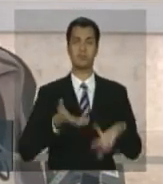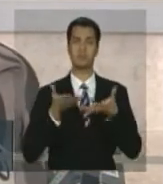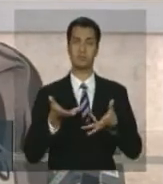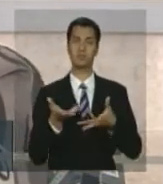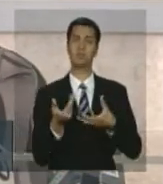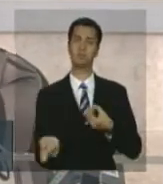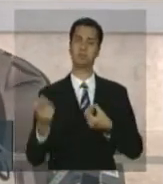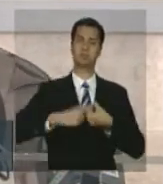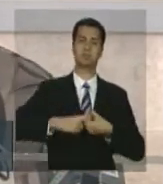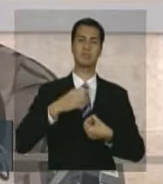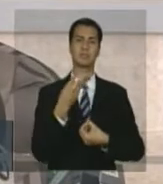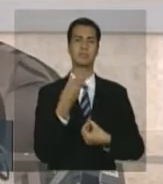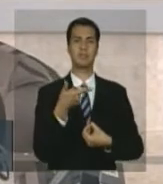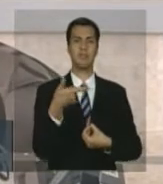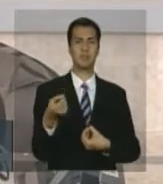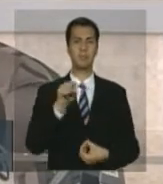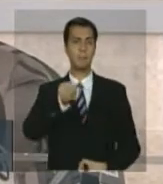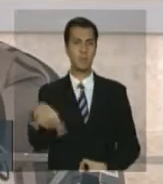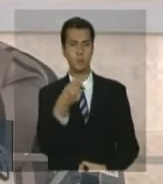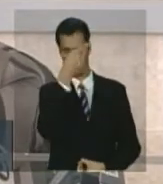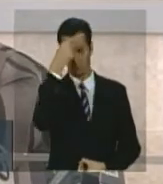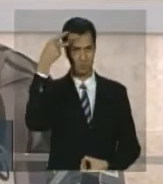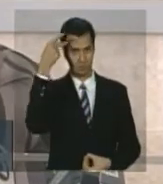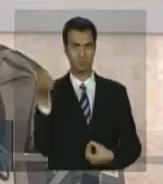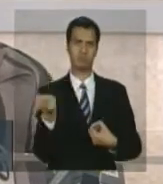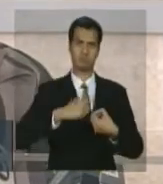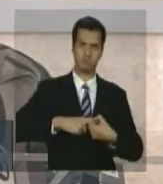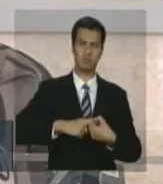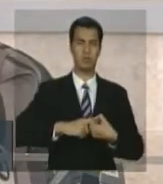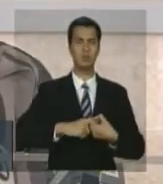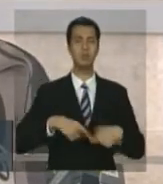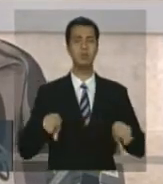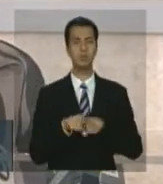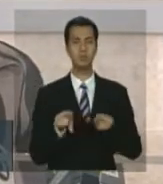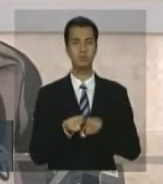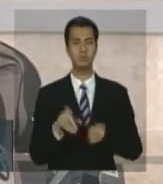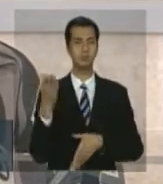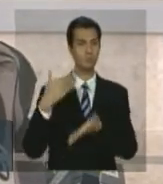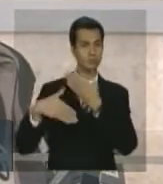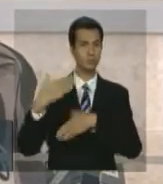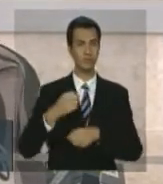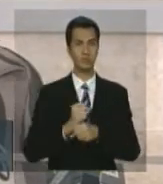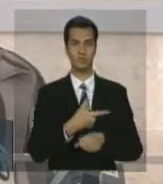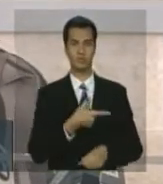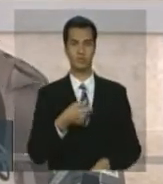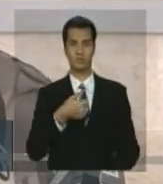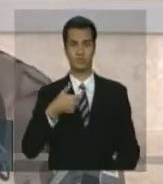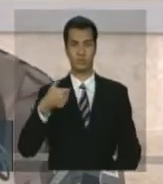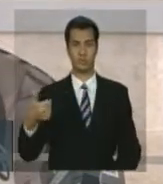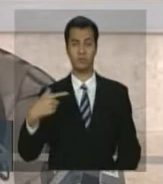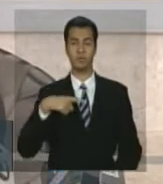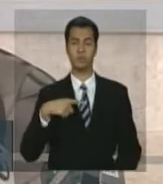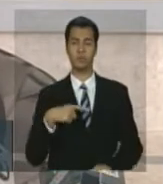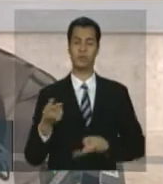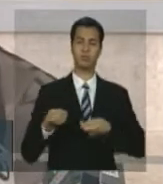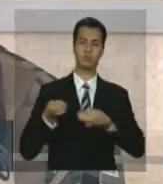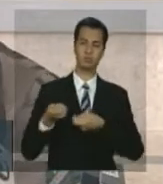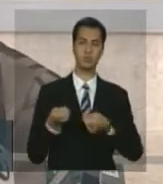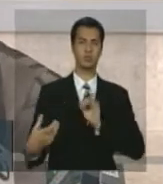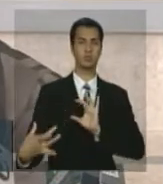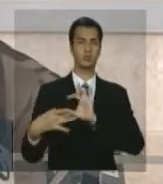ano. Nós vamos continuar com a principal ação de 2011, que foi uma articulação com os governos estaduais